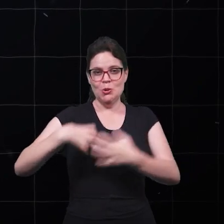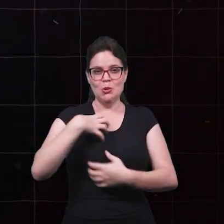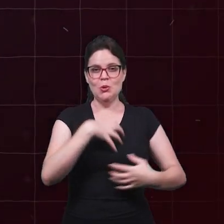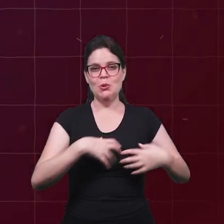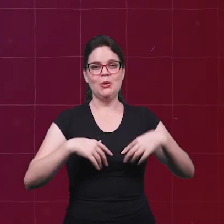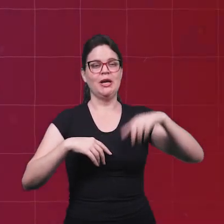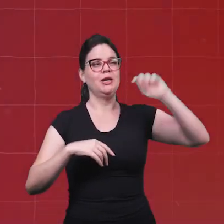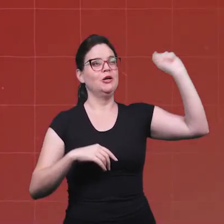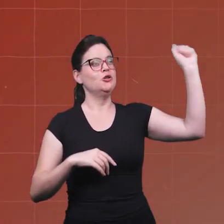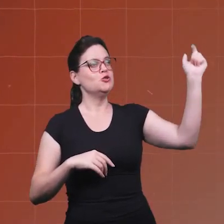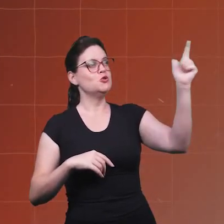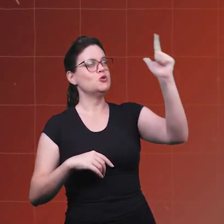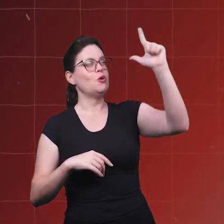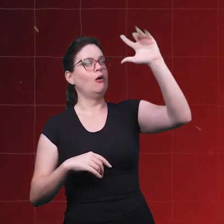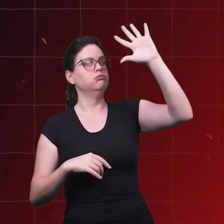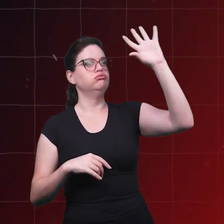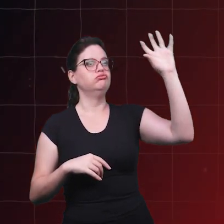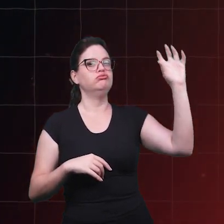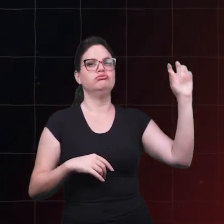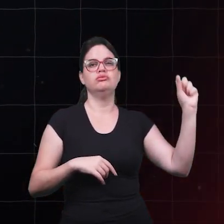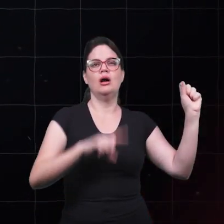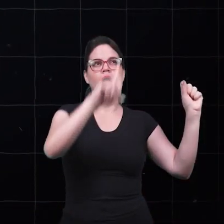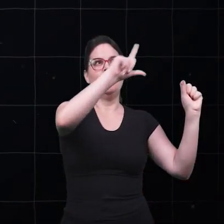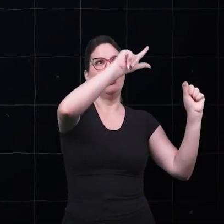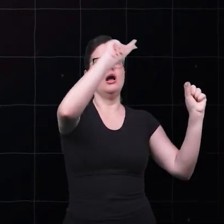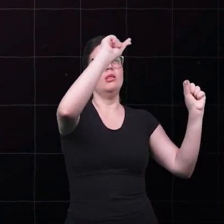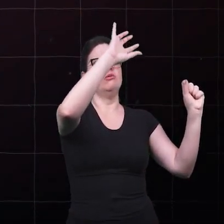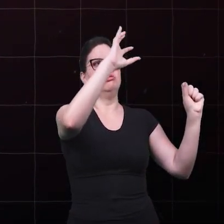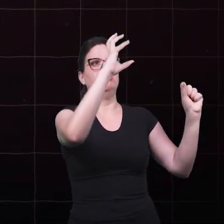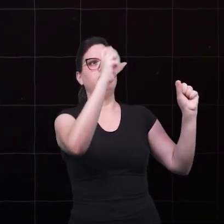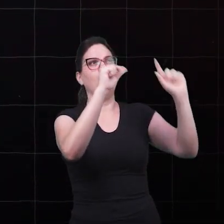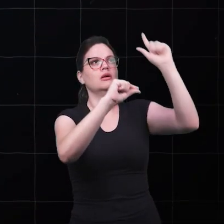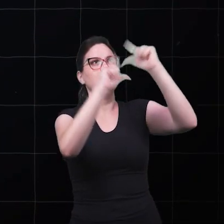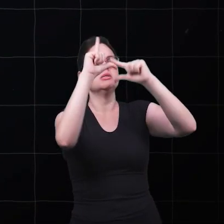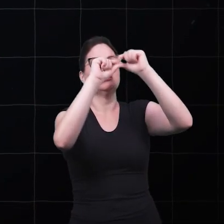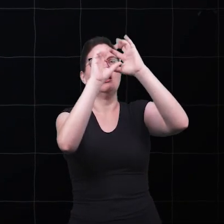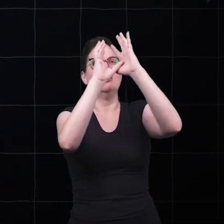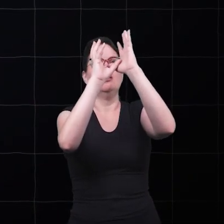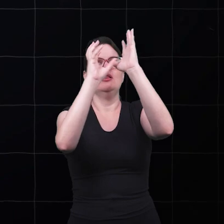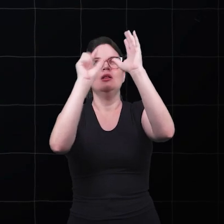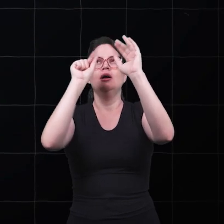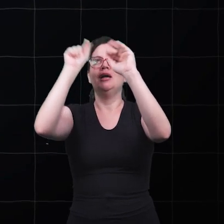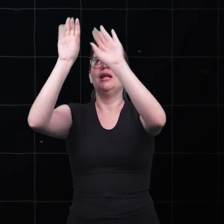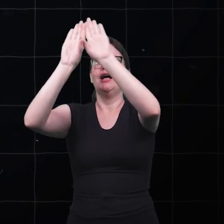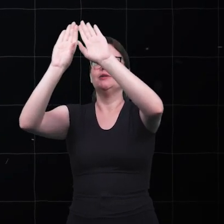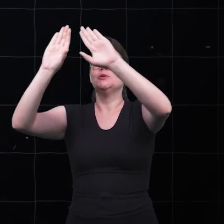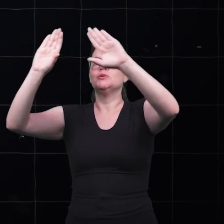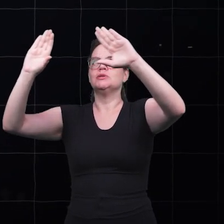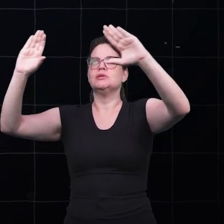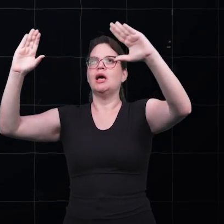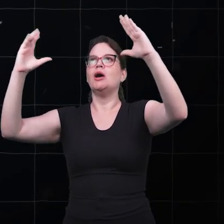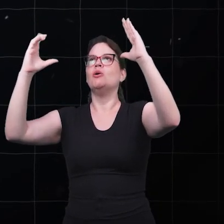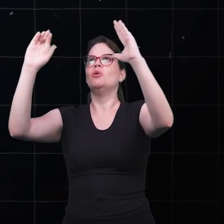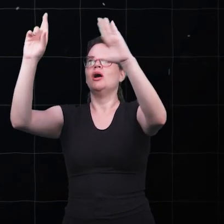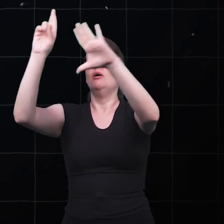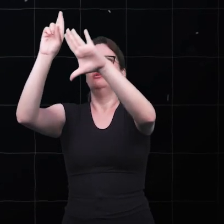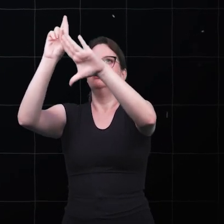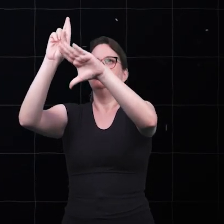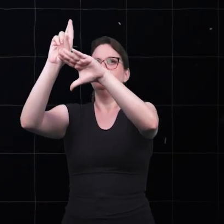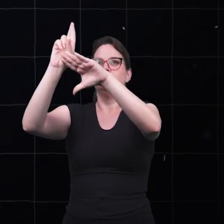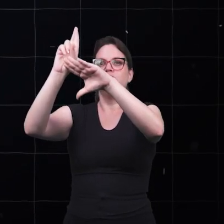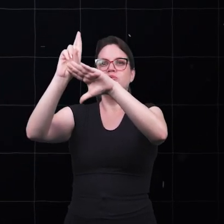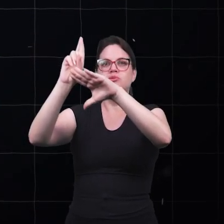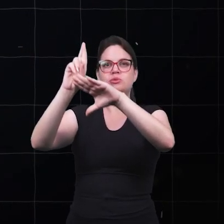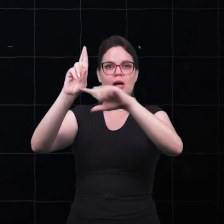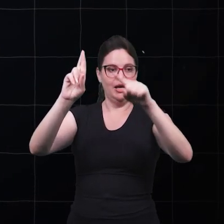abaladas, e então aparecerá no céu o sinal do Filho do Homem, e todas as tribos da terra se lamentarão e verão o Filho